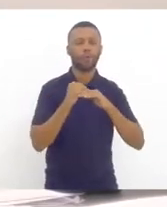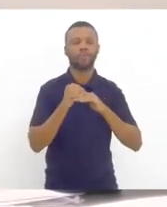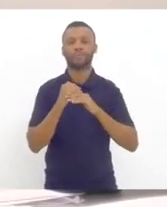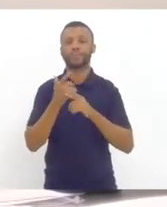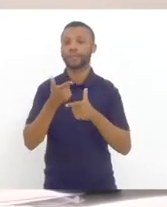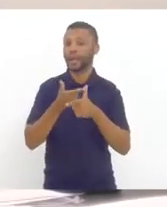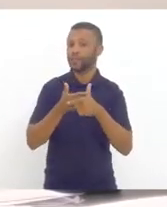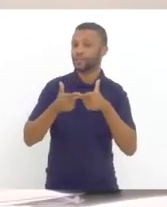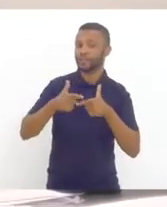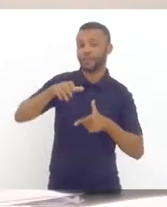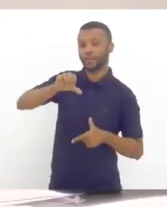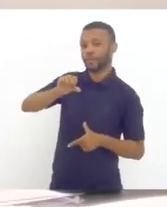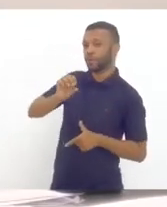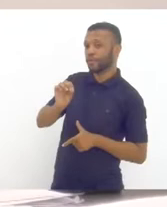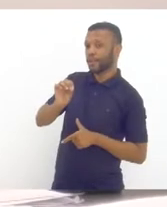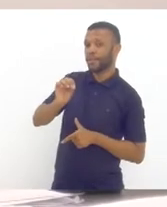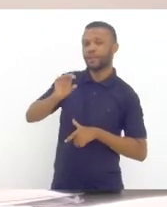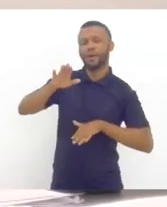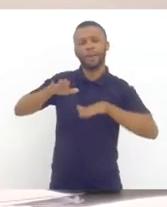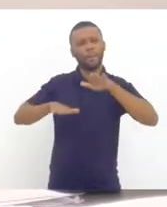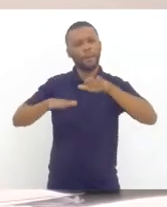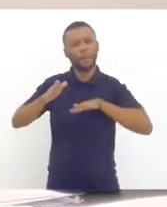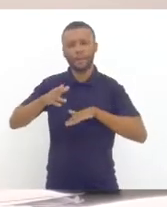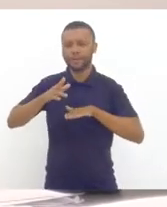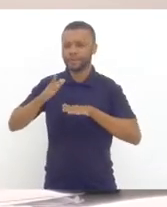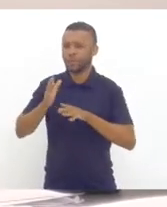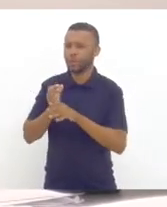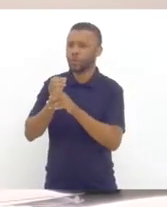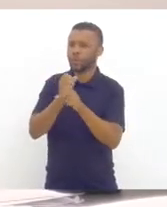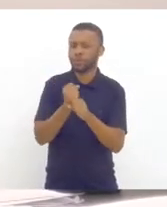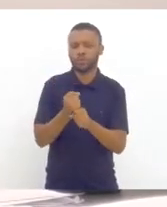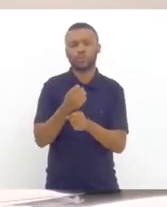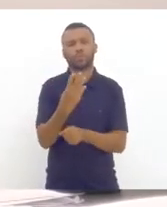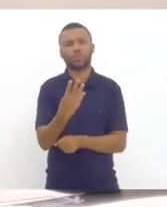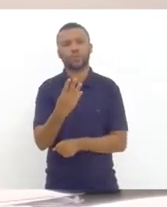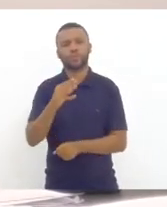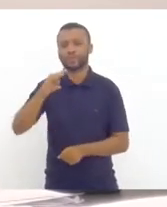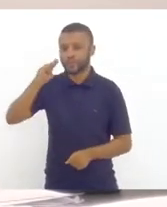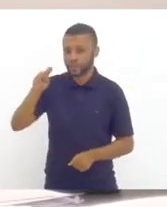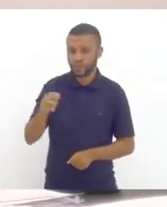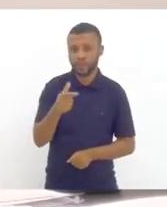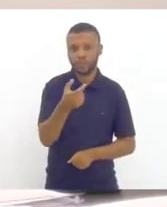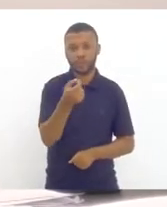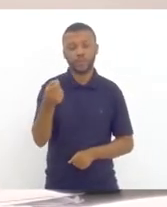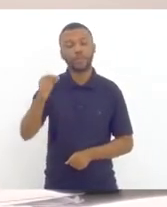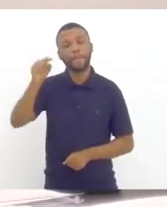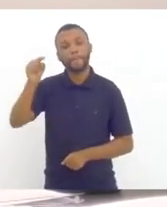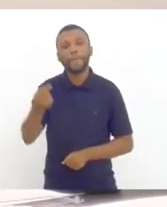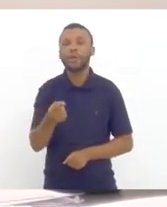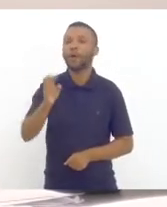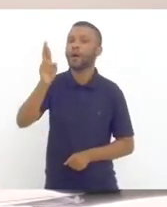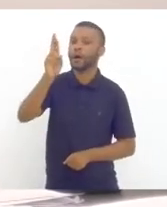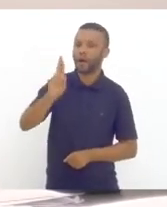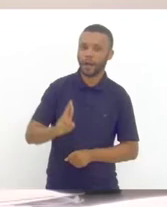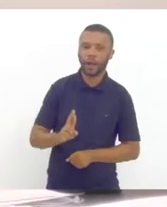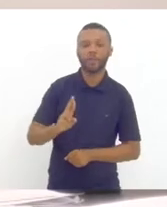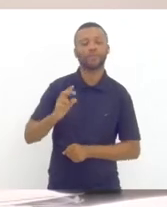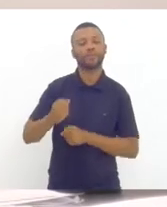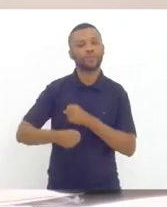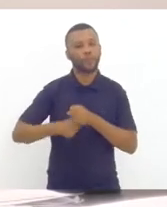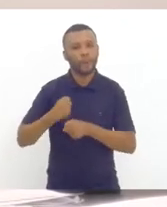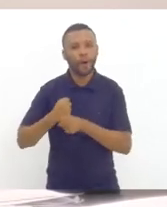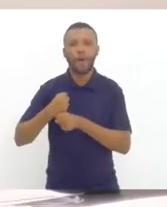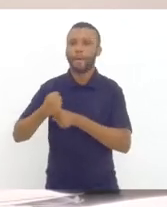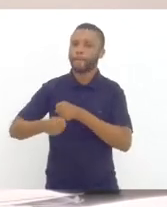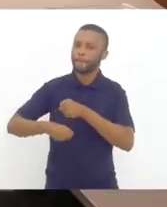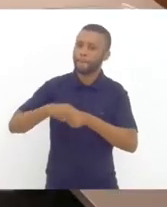90. Que daria aproximadamente 4 milhões e 200 mil reais por ano a